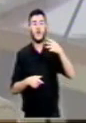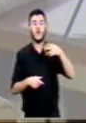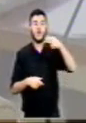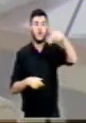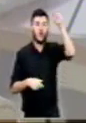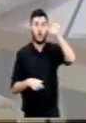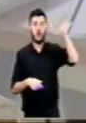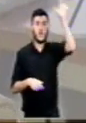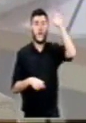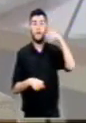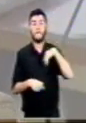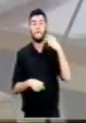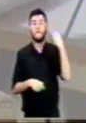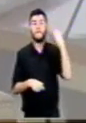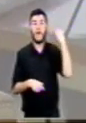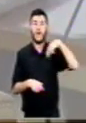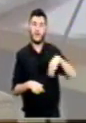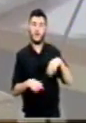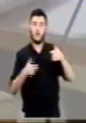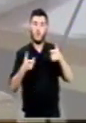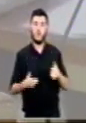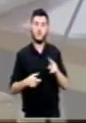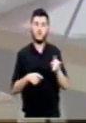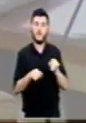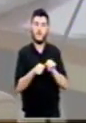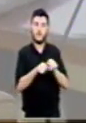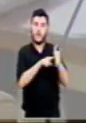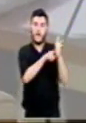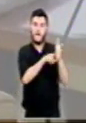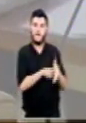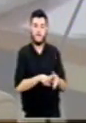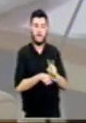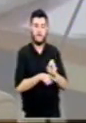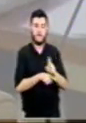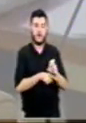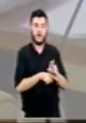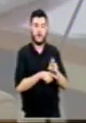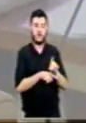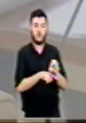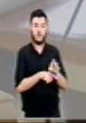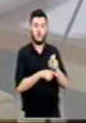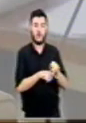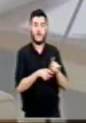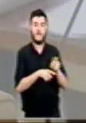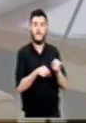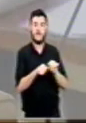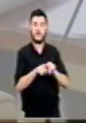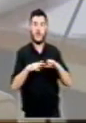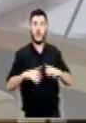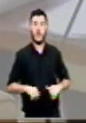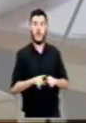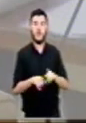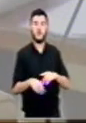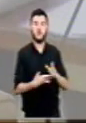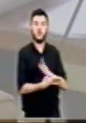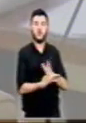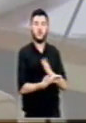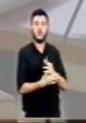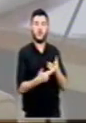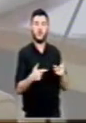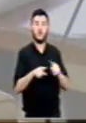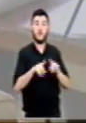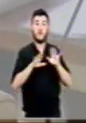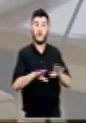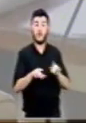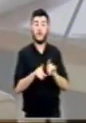varreduras. E nesse mesmo contexto, consta dos autos depoimento do policial legislativo Carlos André